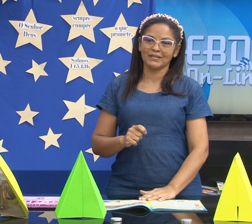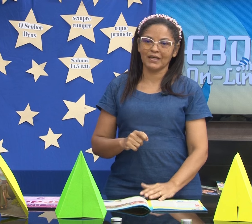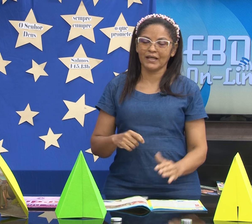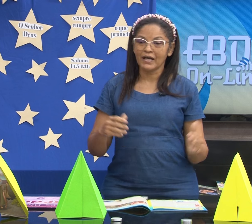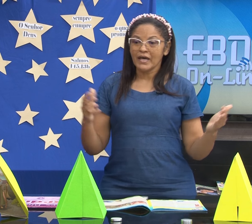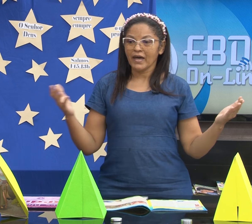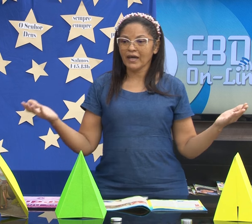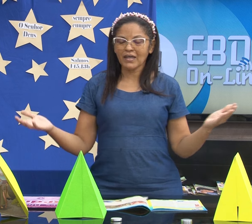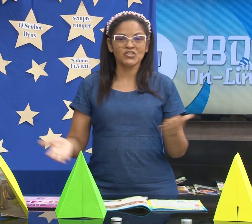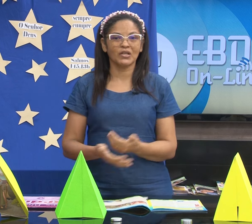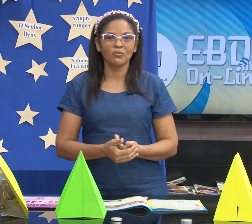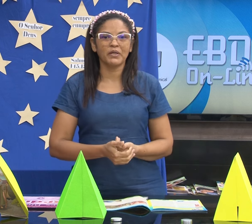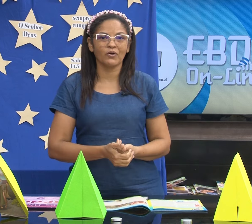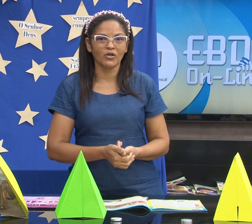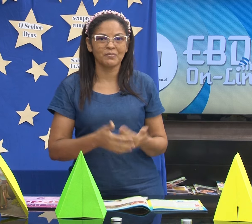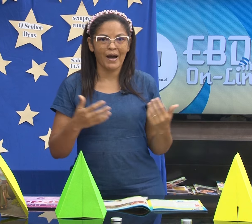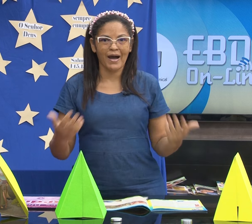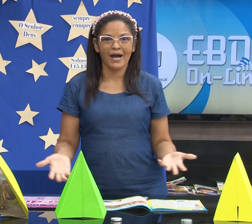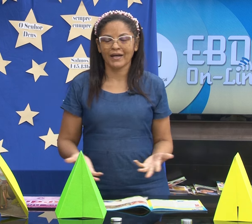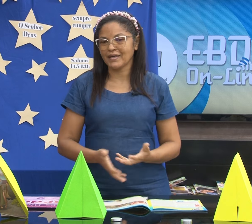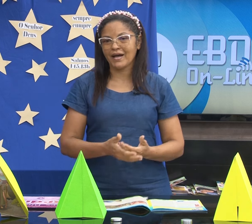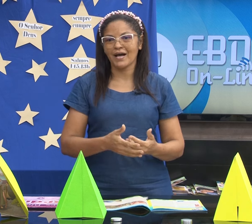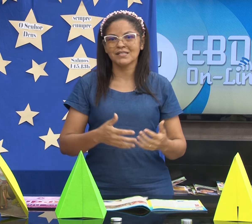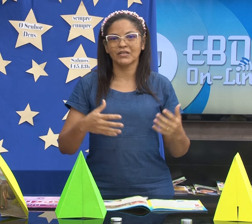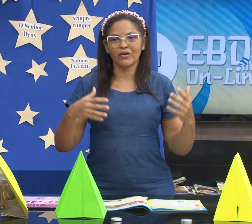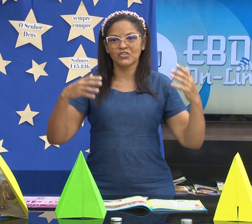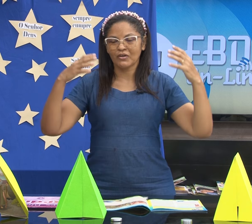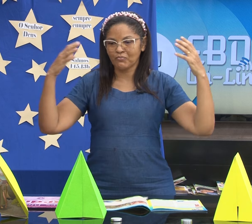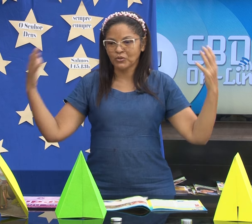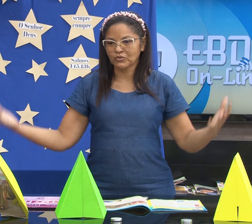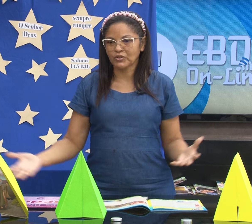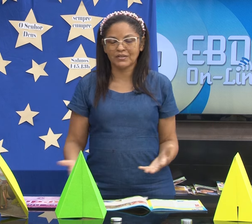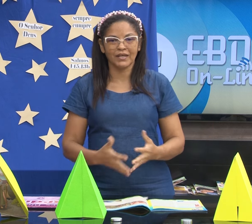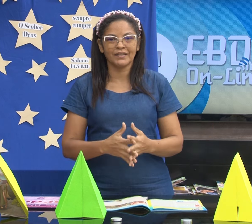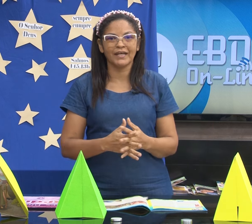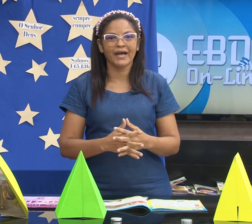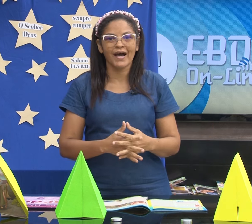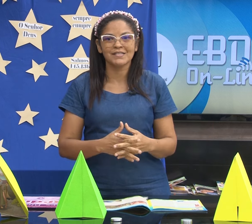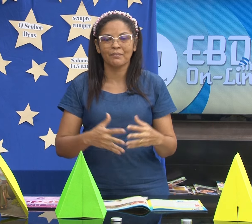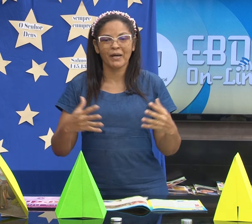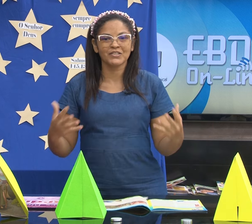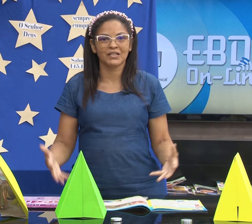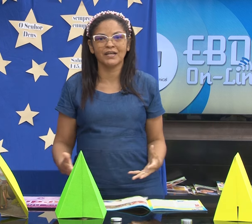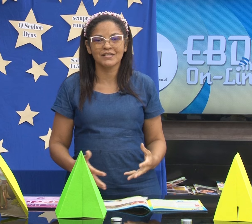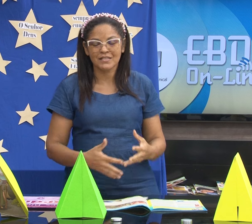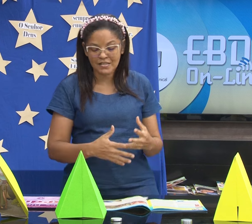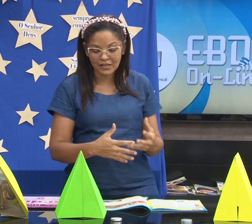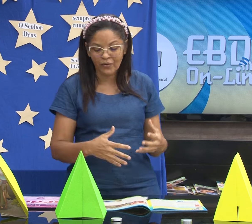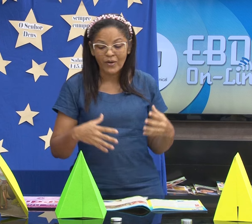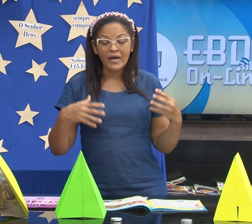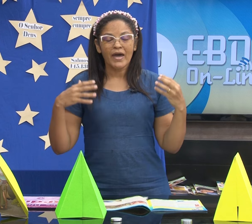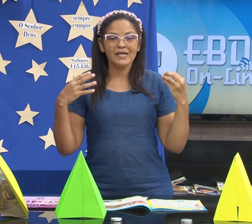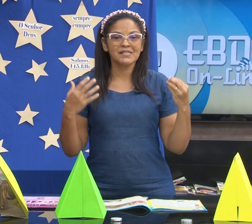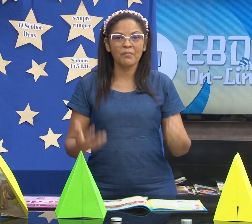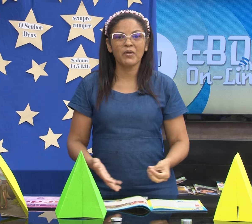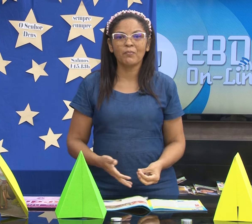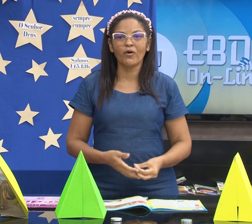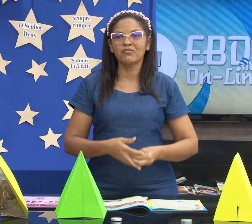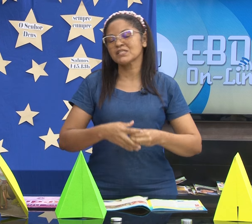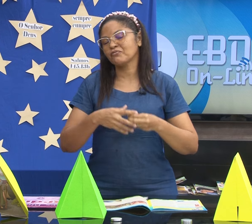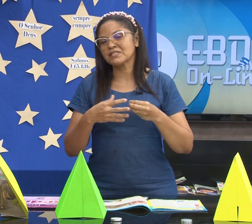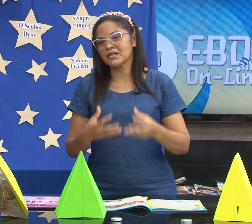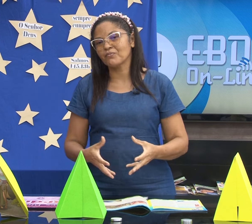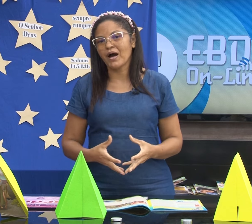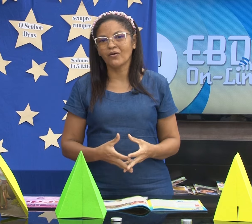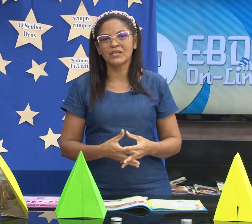de uma tenda é quem já não brincou de barraca em casa não é já montou Tenda em casa para as crianças então é sempre